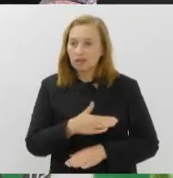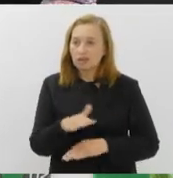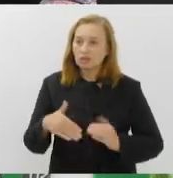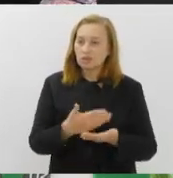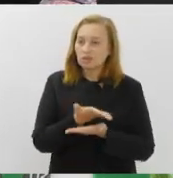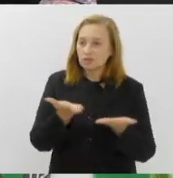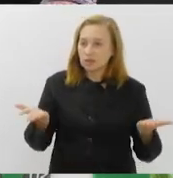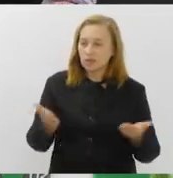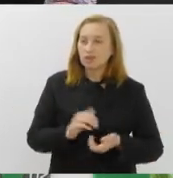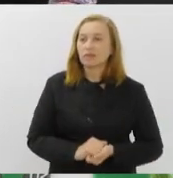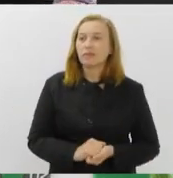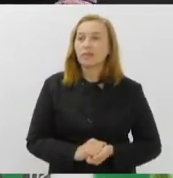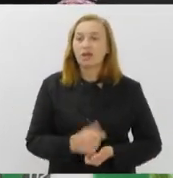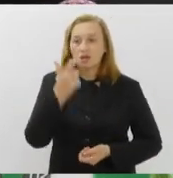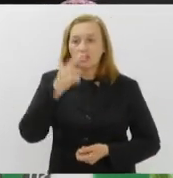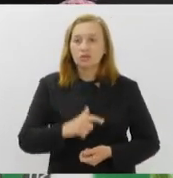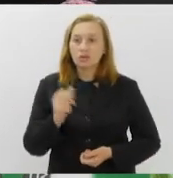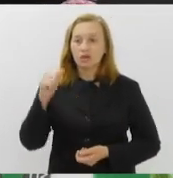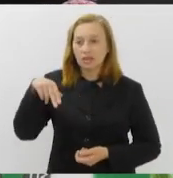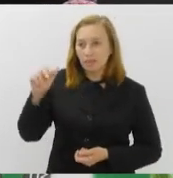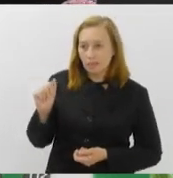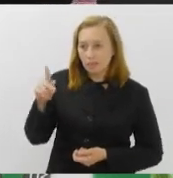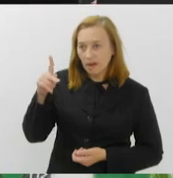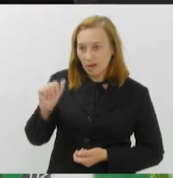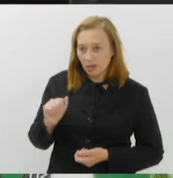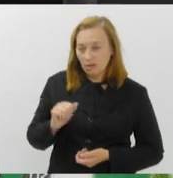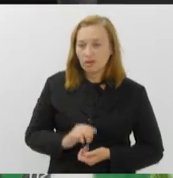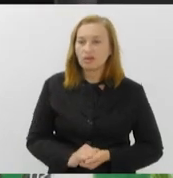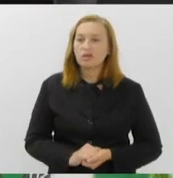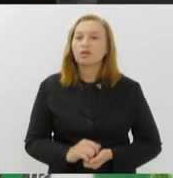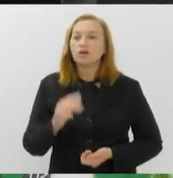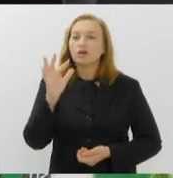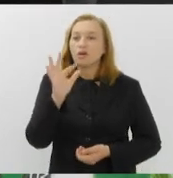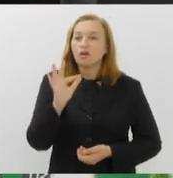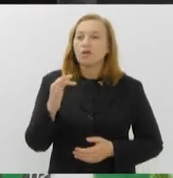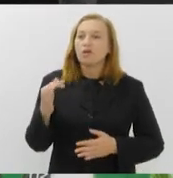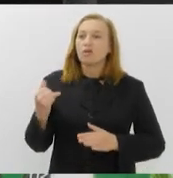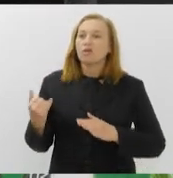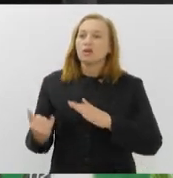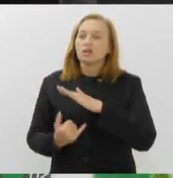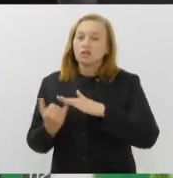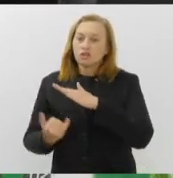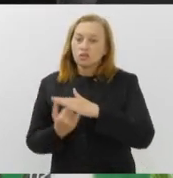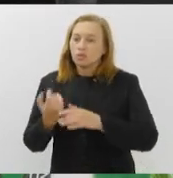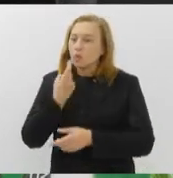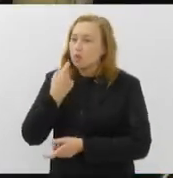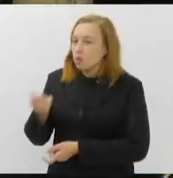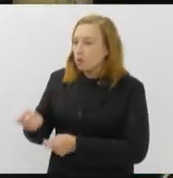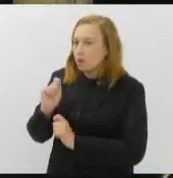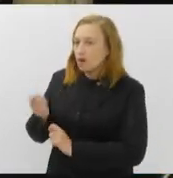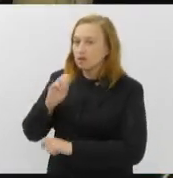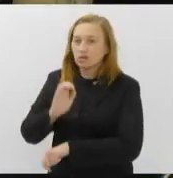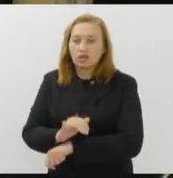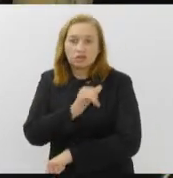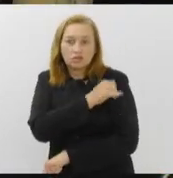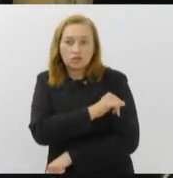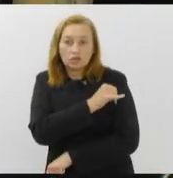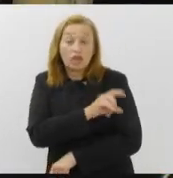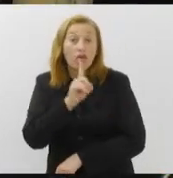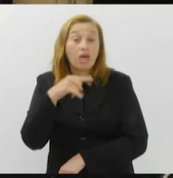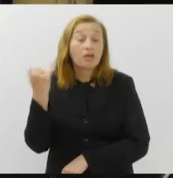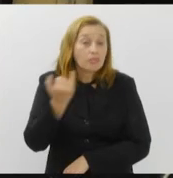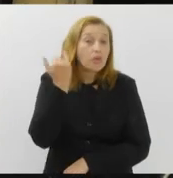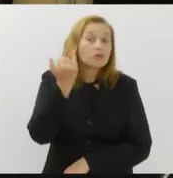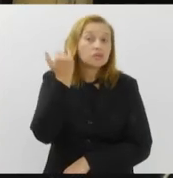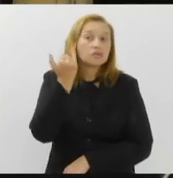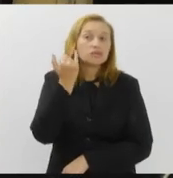todos. Eu sou Ana Paula, sou da FIPERJ, eu sou da Fundação Instituto de Pesca do Estado do Rio de Janeiro. E é muito importante